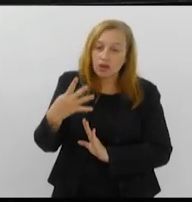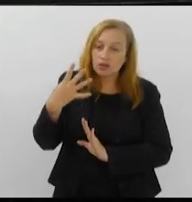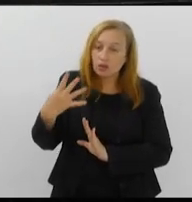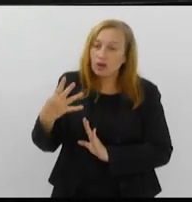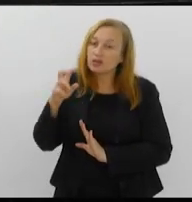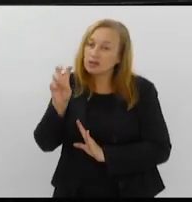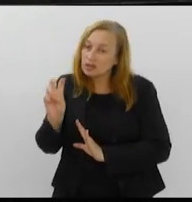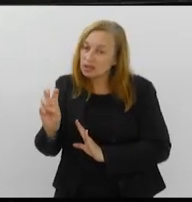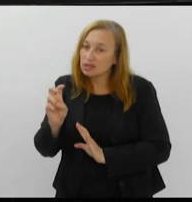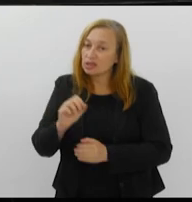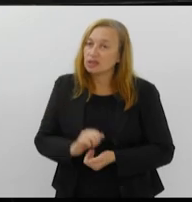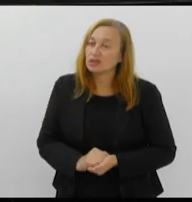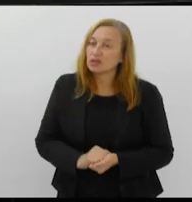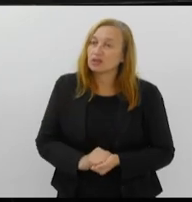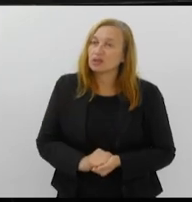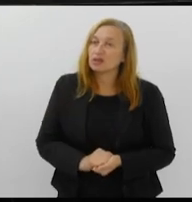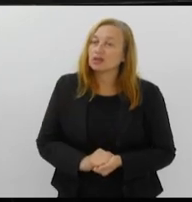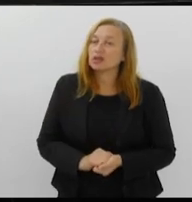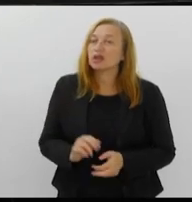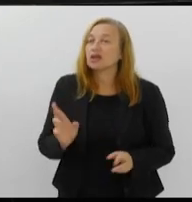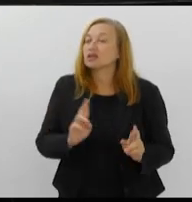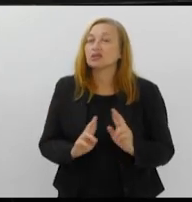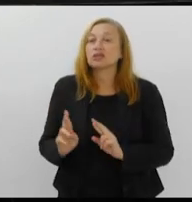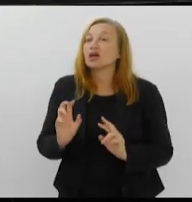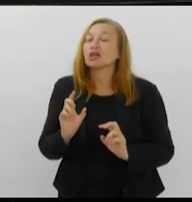8445, que diz respeito